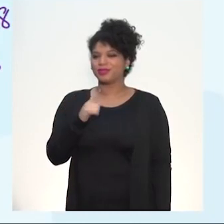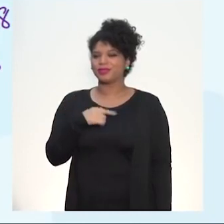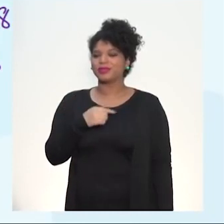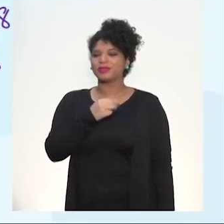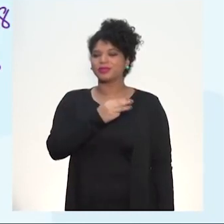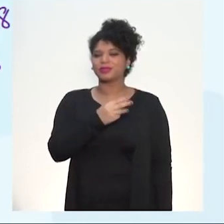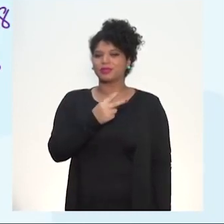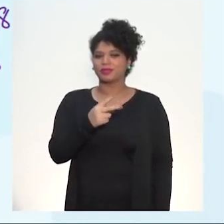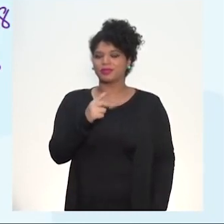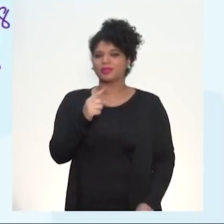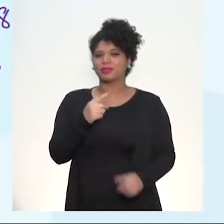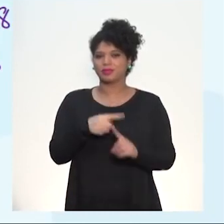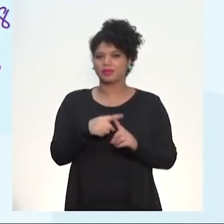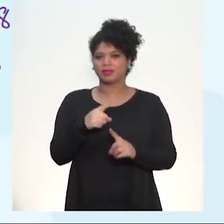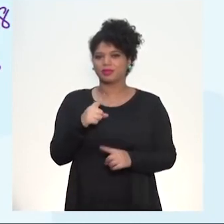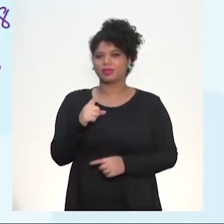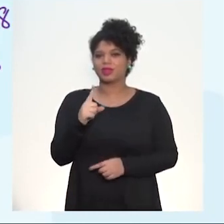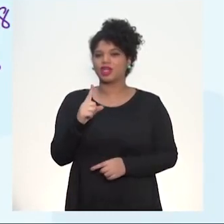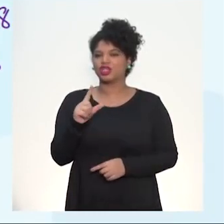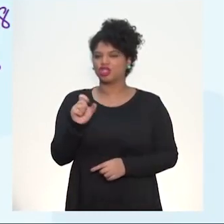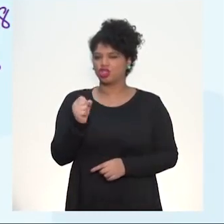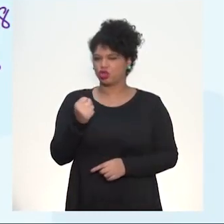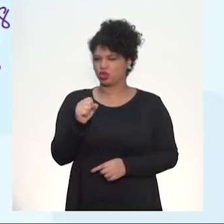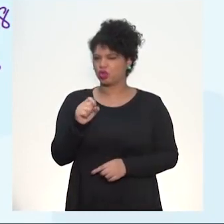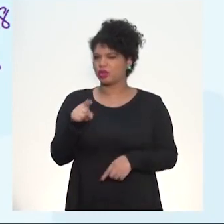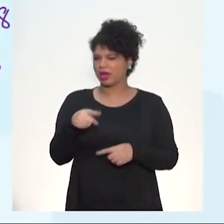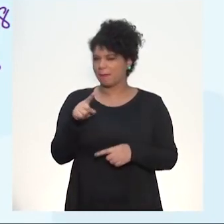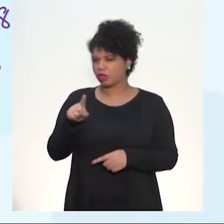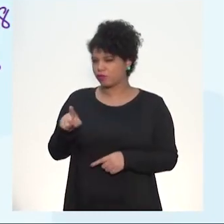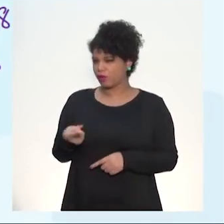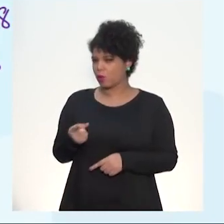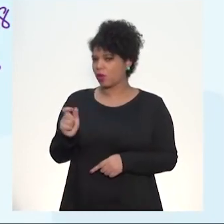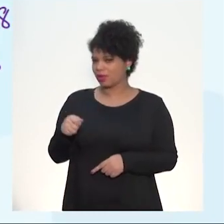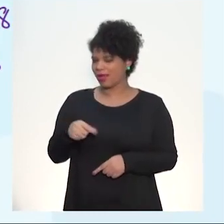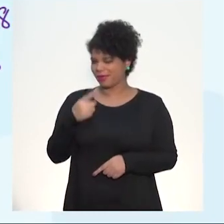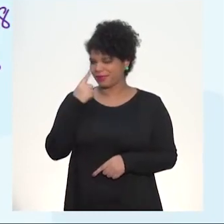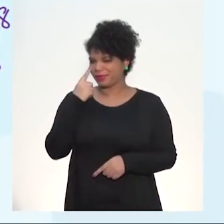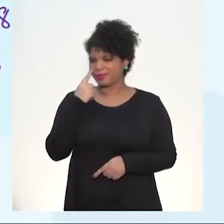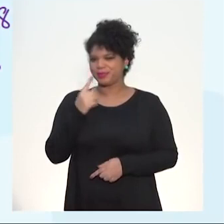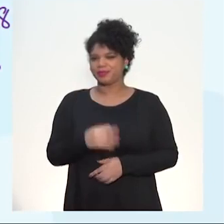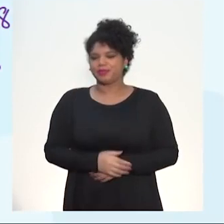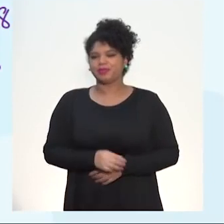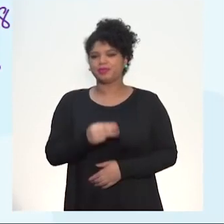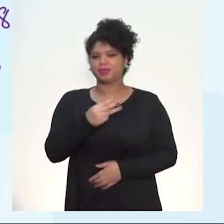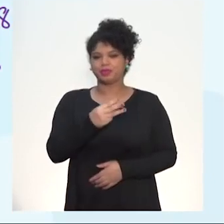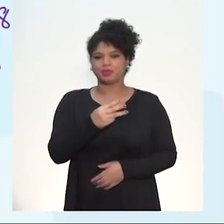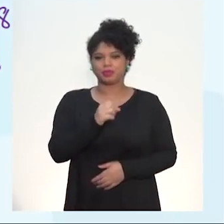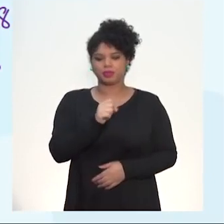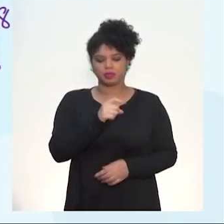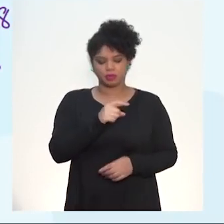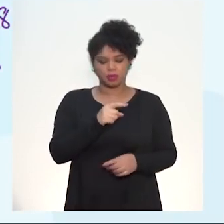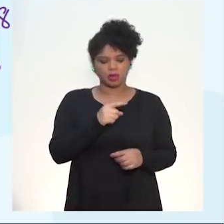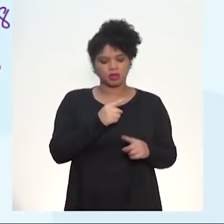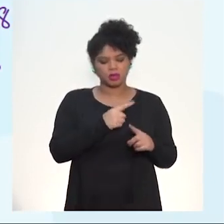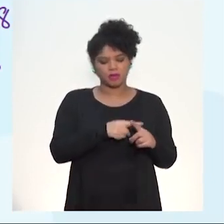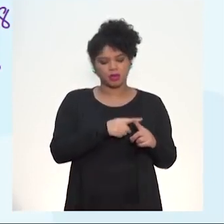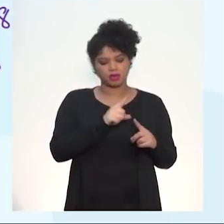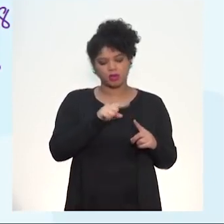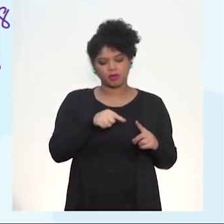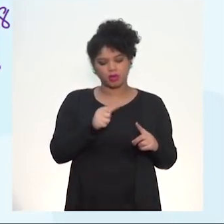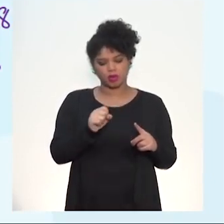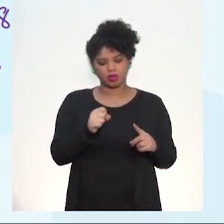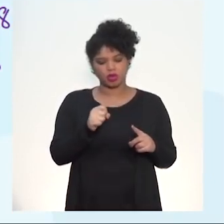vezes 18 e depois colocar uma casa decimal, tá bom? Então, aqui, 32 vezes 1,8. 8